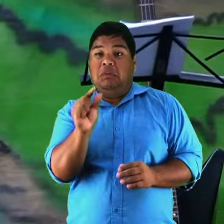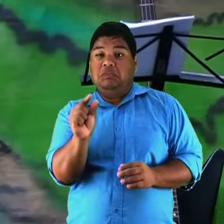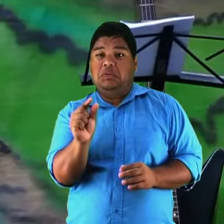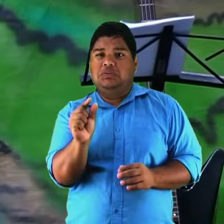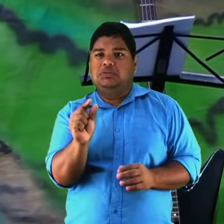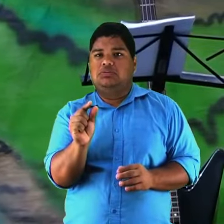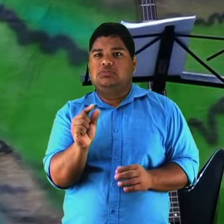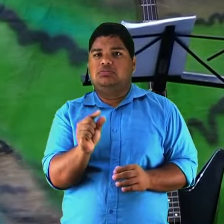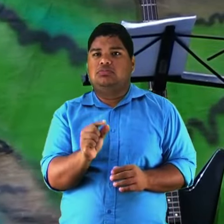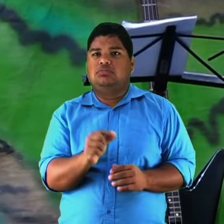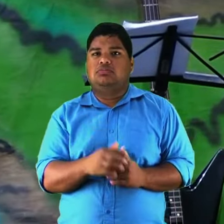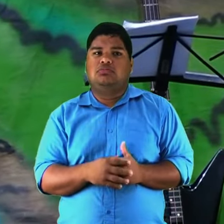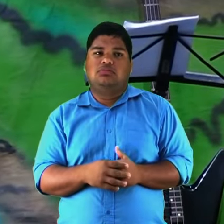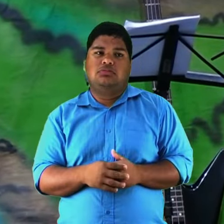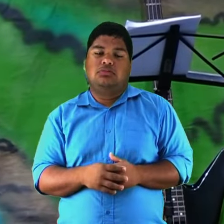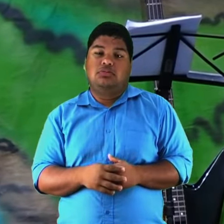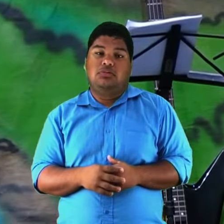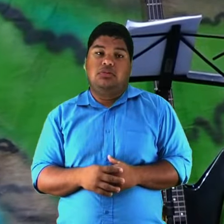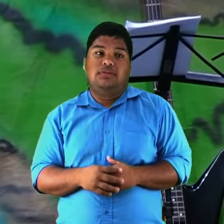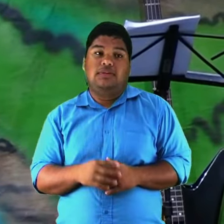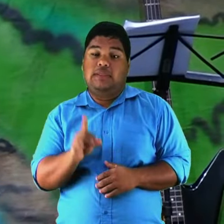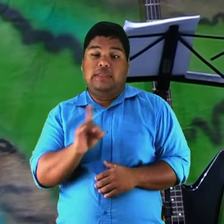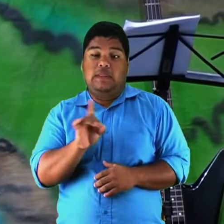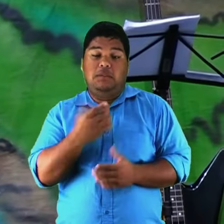não tirou todas as chances dele viver.